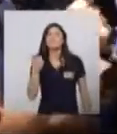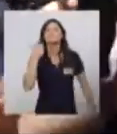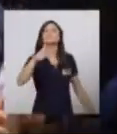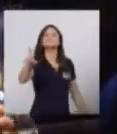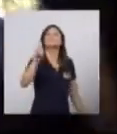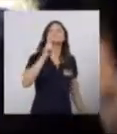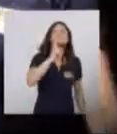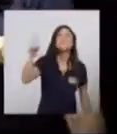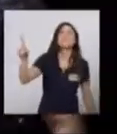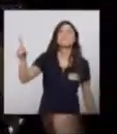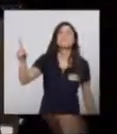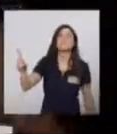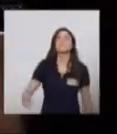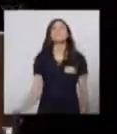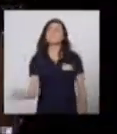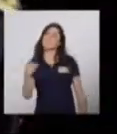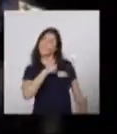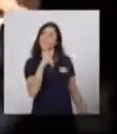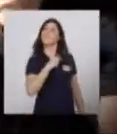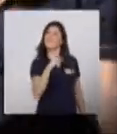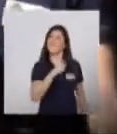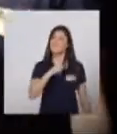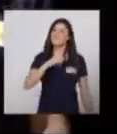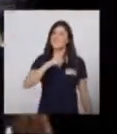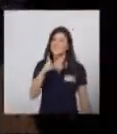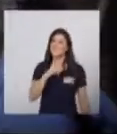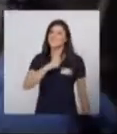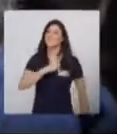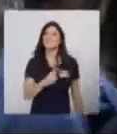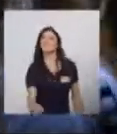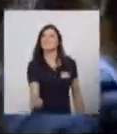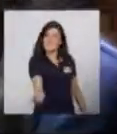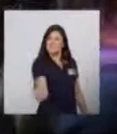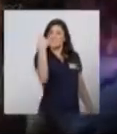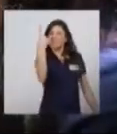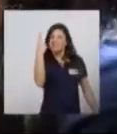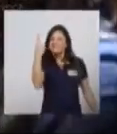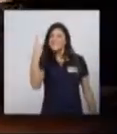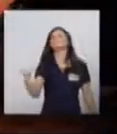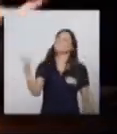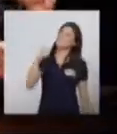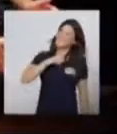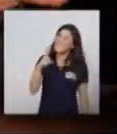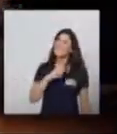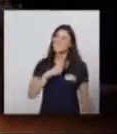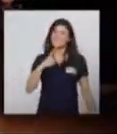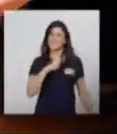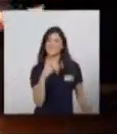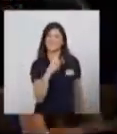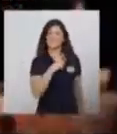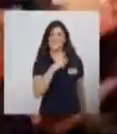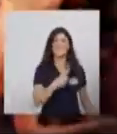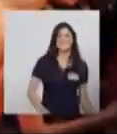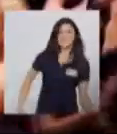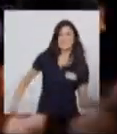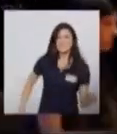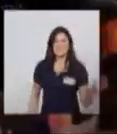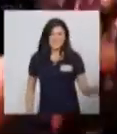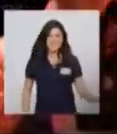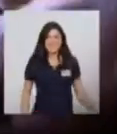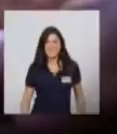Tudo pode no novo dia Milagres podem acontecer